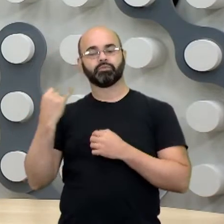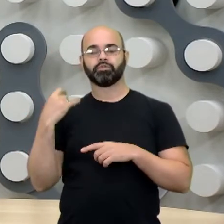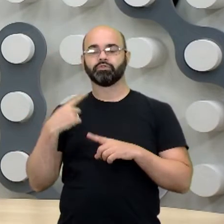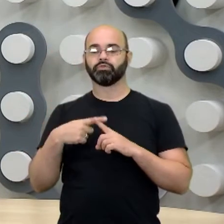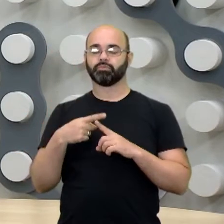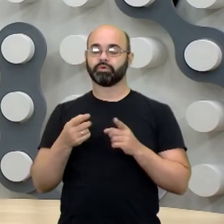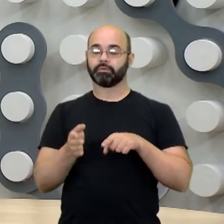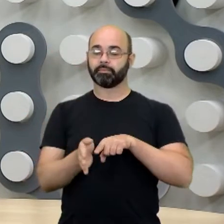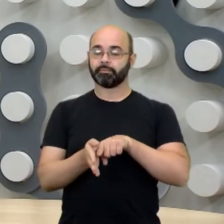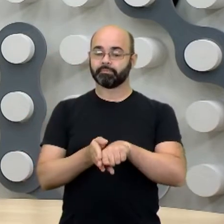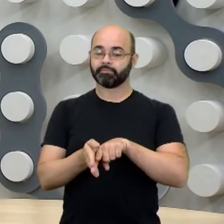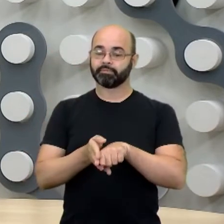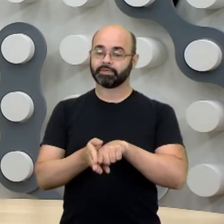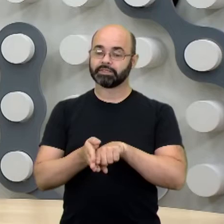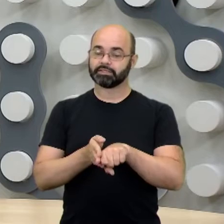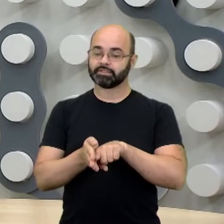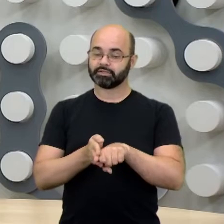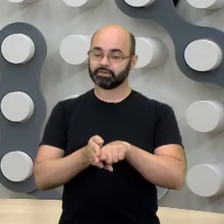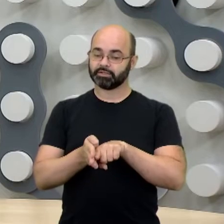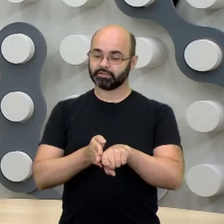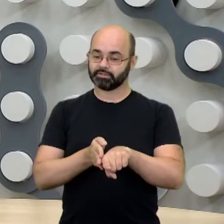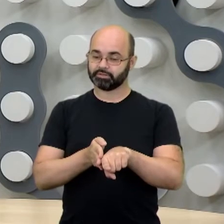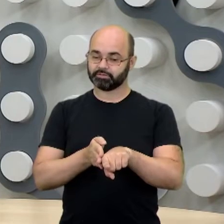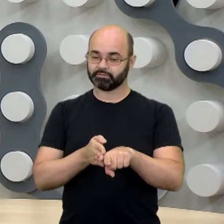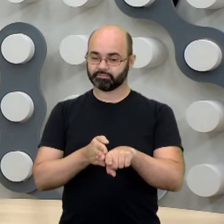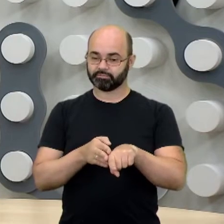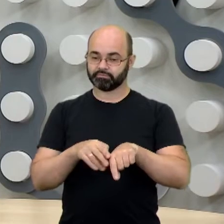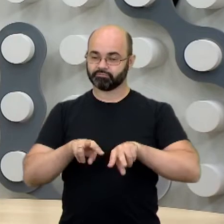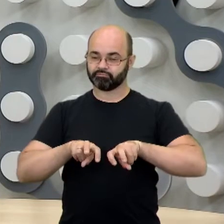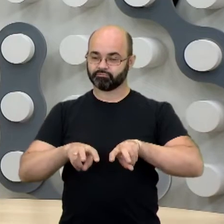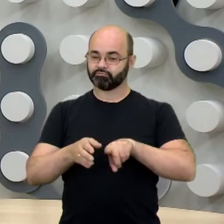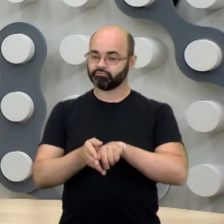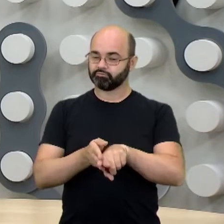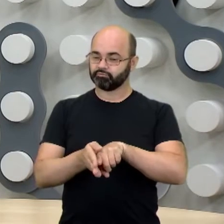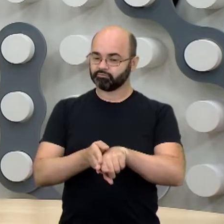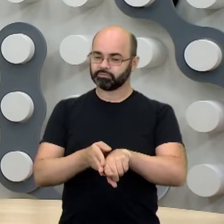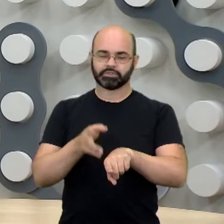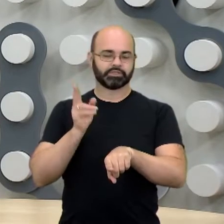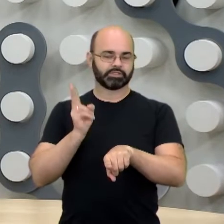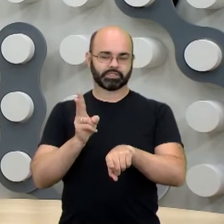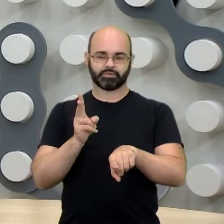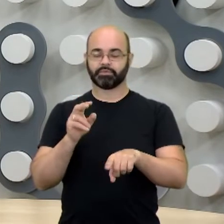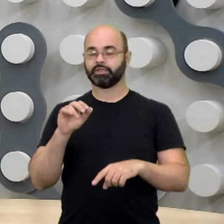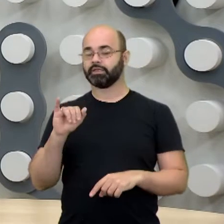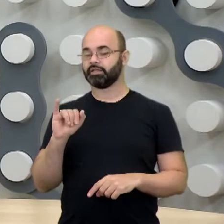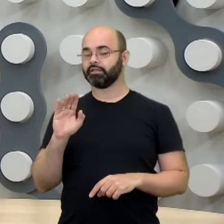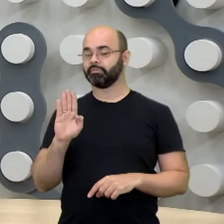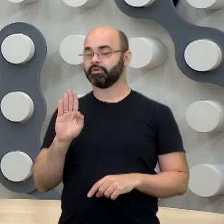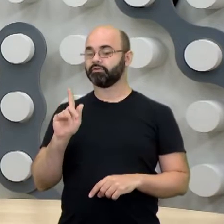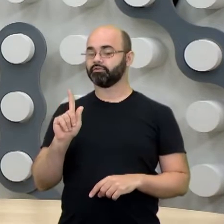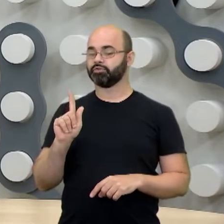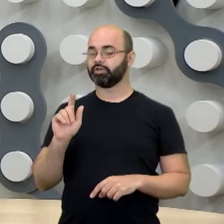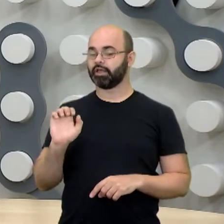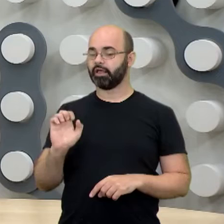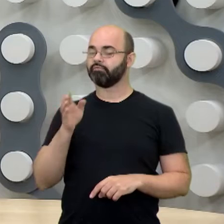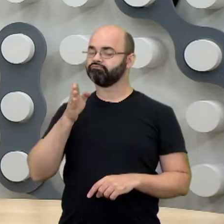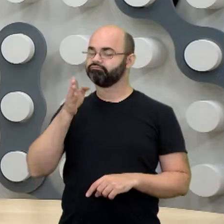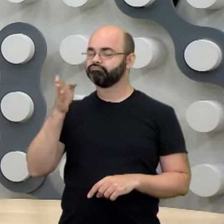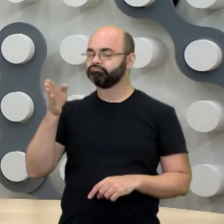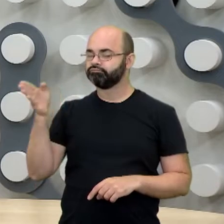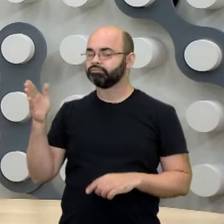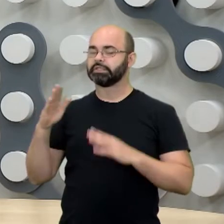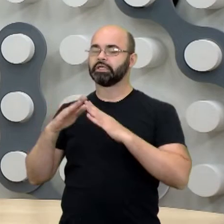é feito, né, diretamente, né, e sempre tem a pesquisa. O IBGE faz o seu censo principal de 10 em